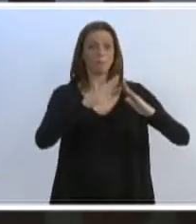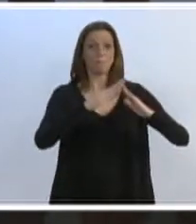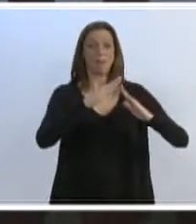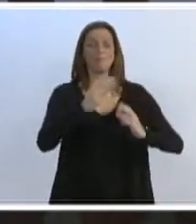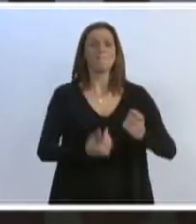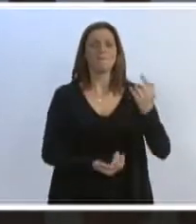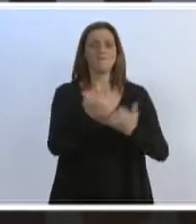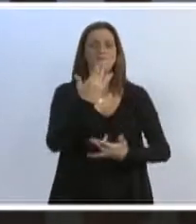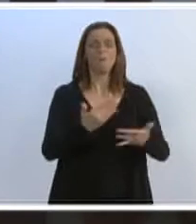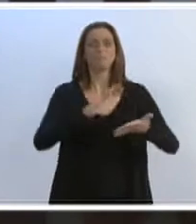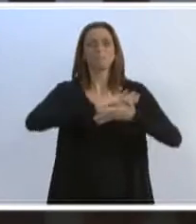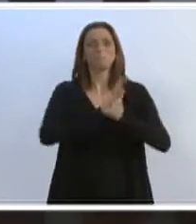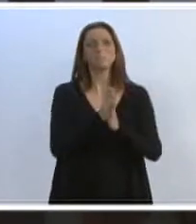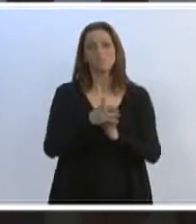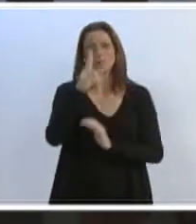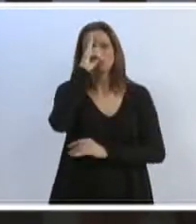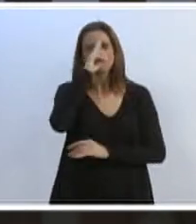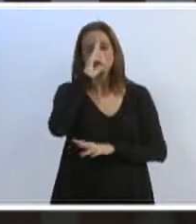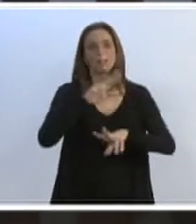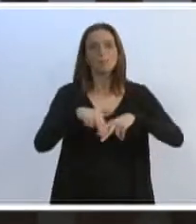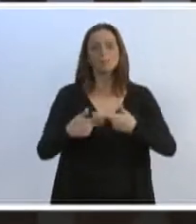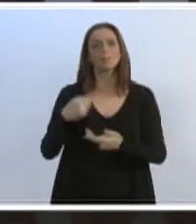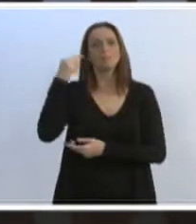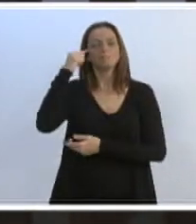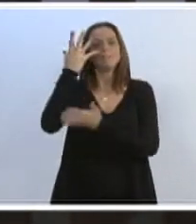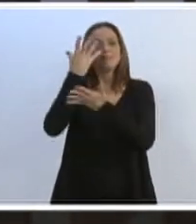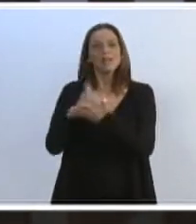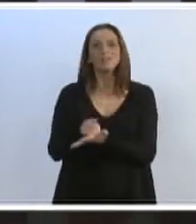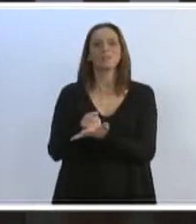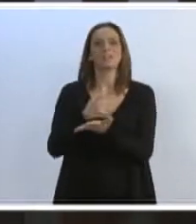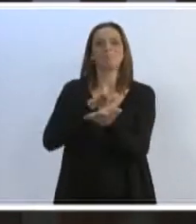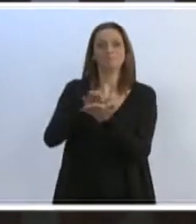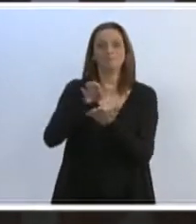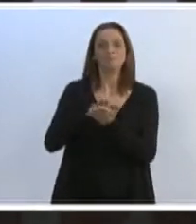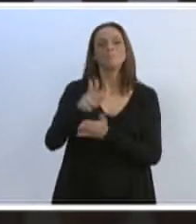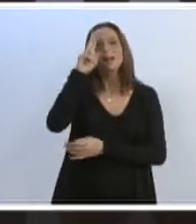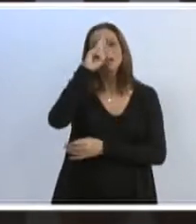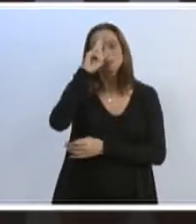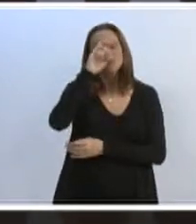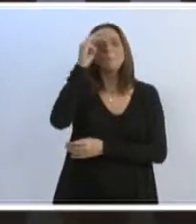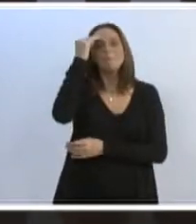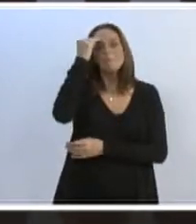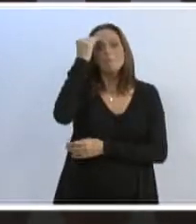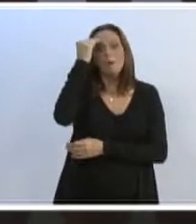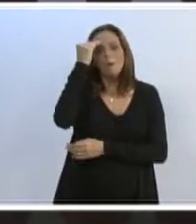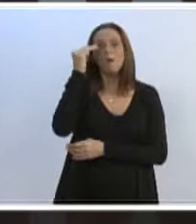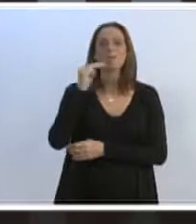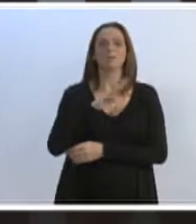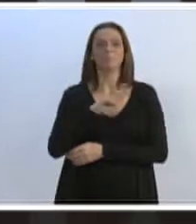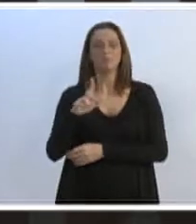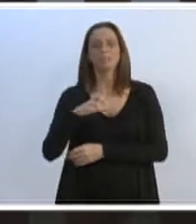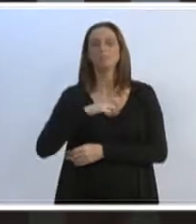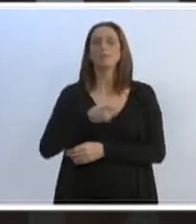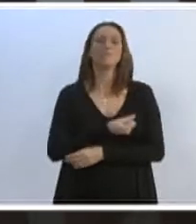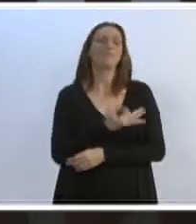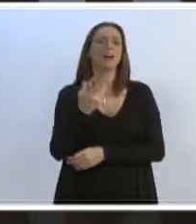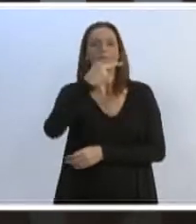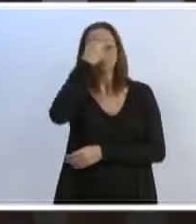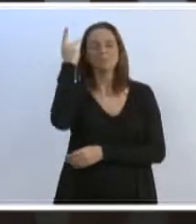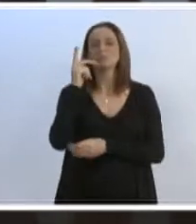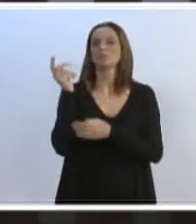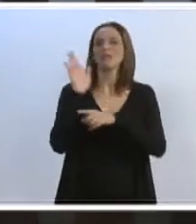Blumenau em Cadernos, dos anos que começaram, que fizeram com que a revista se transformasse, hoje em dia, naquela que é